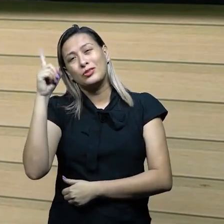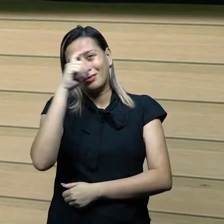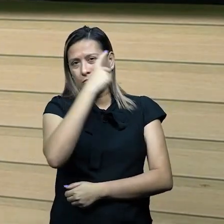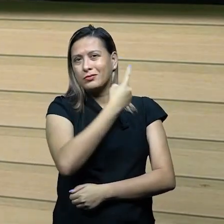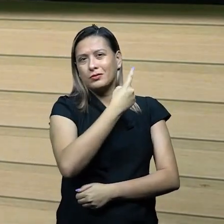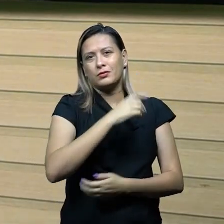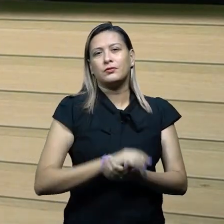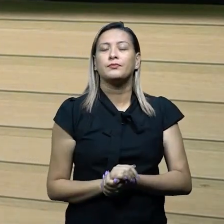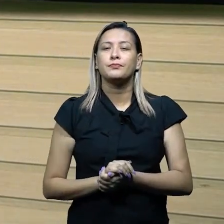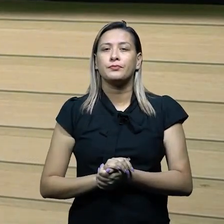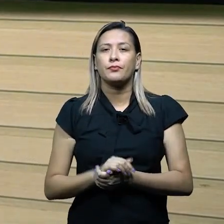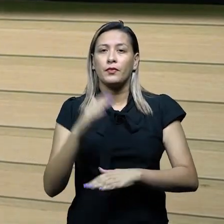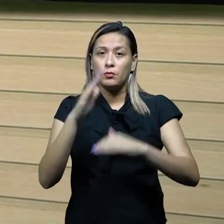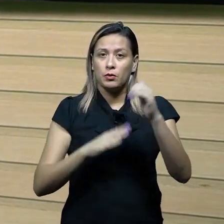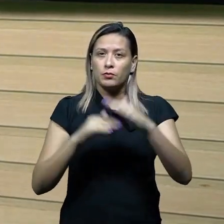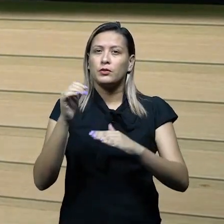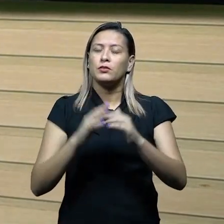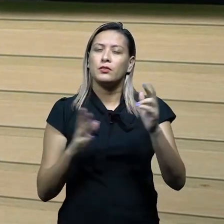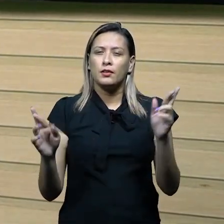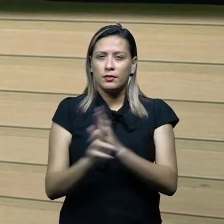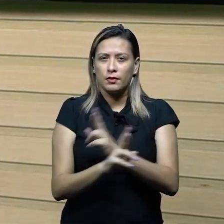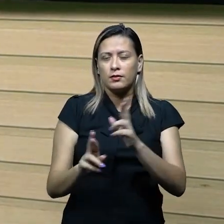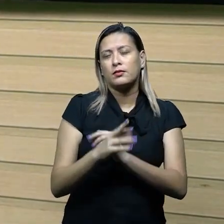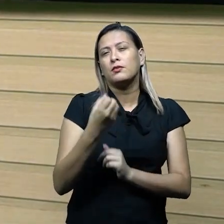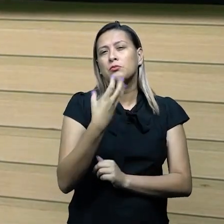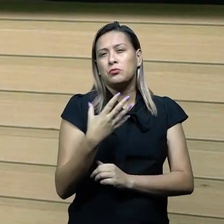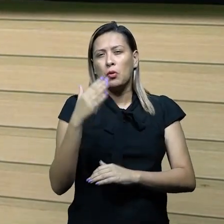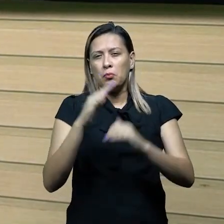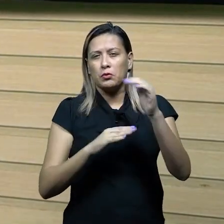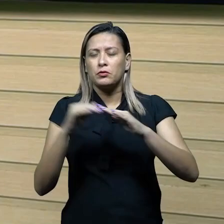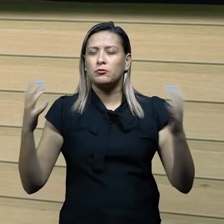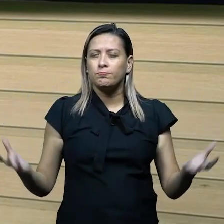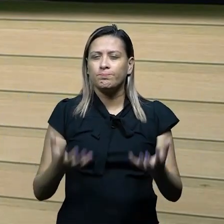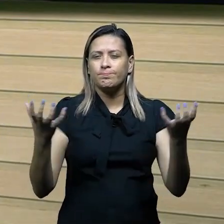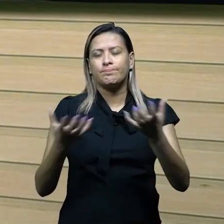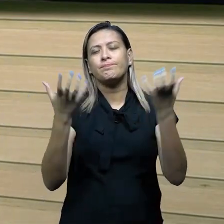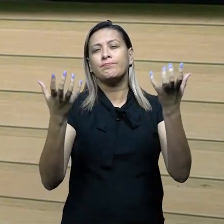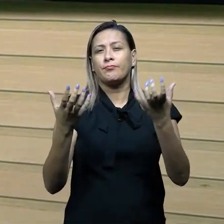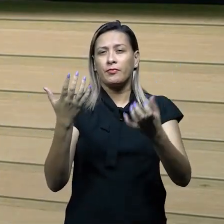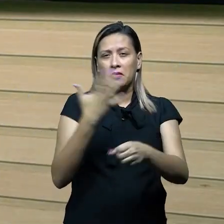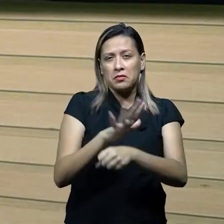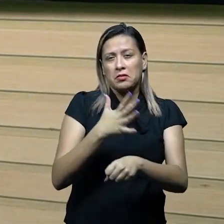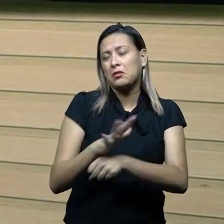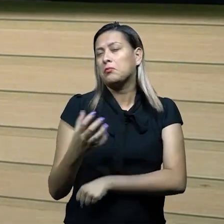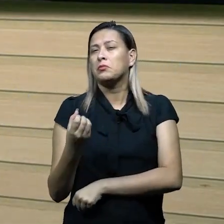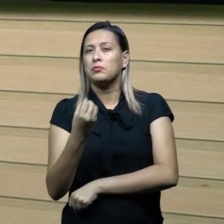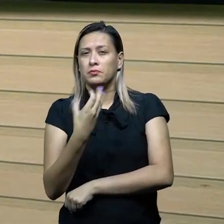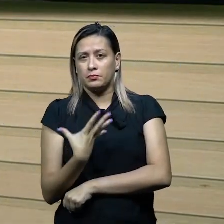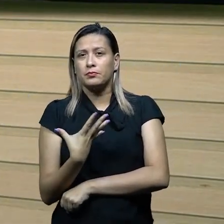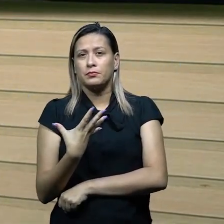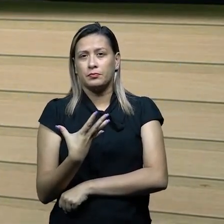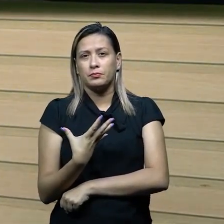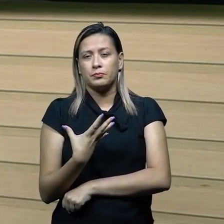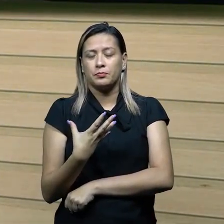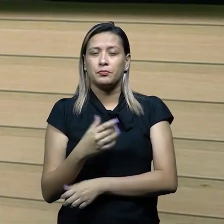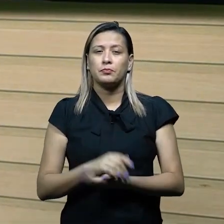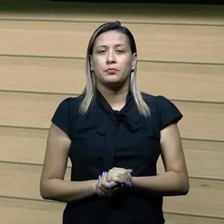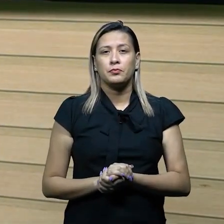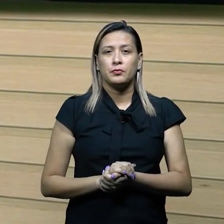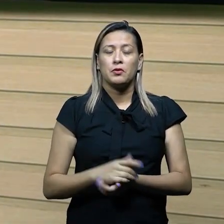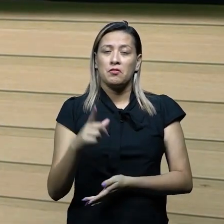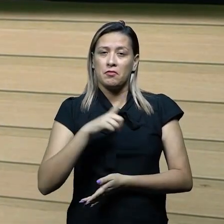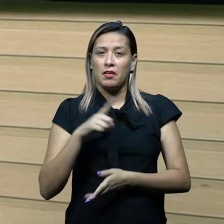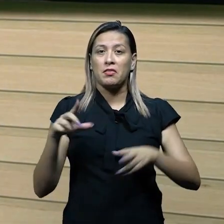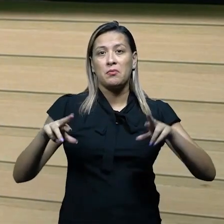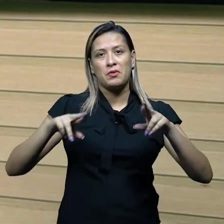para vocês, profissionais motivados, profissionais bem relacionados, profissionais bem selecionados, bem recrutados e bem treinados, eles vão